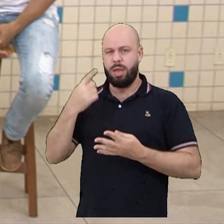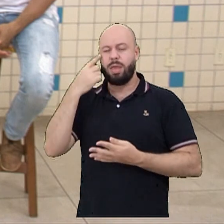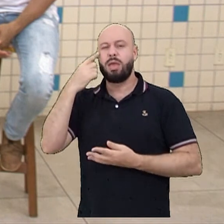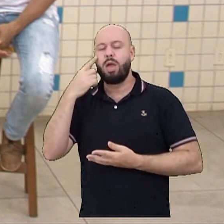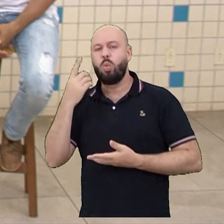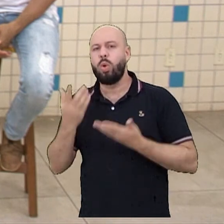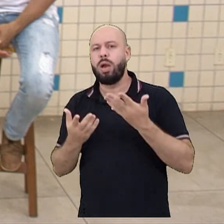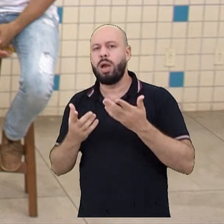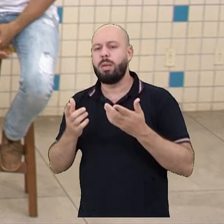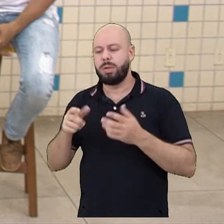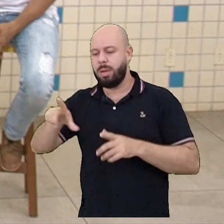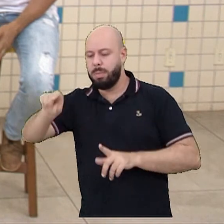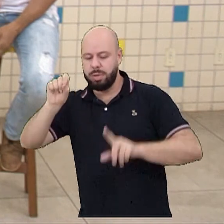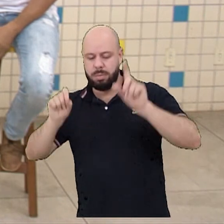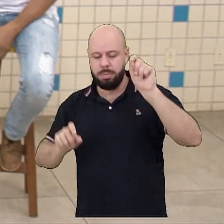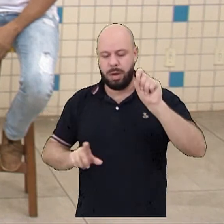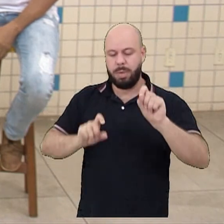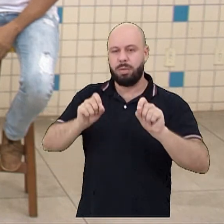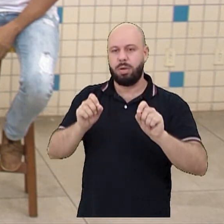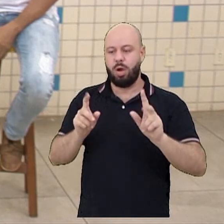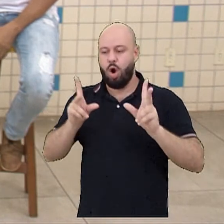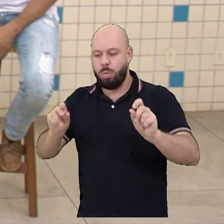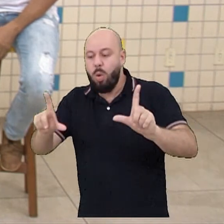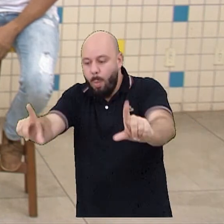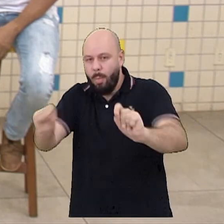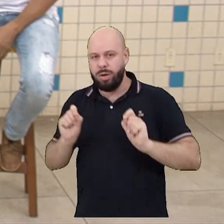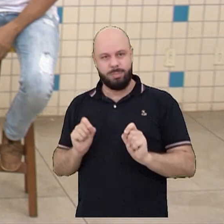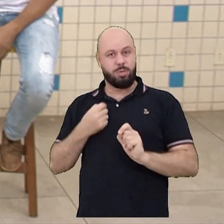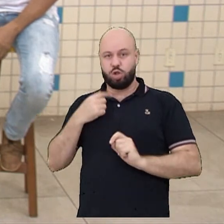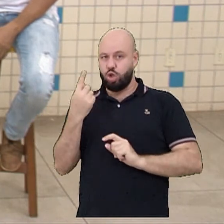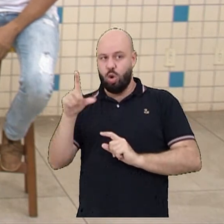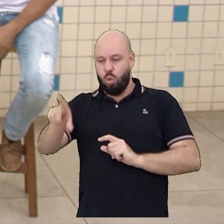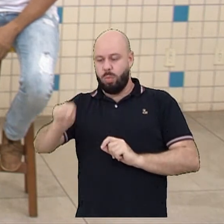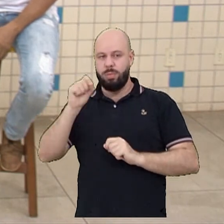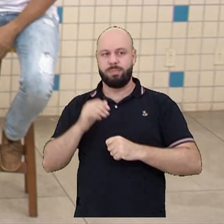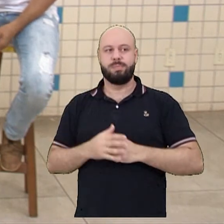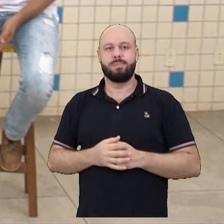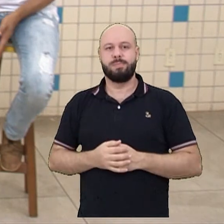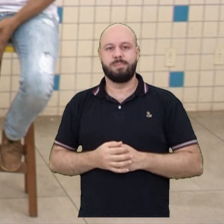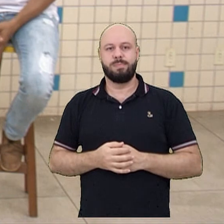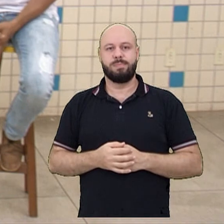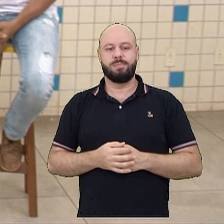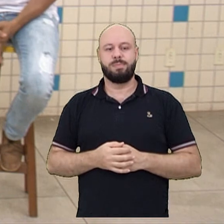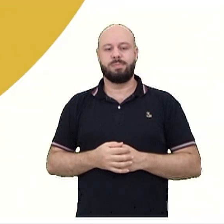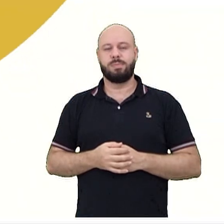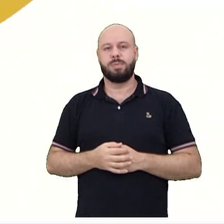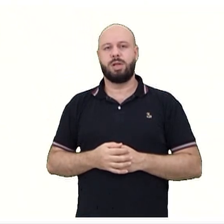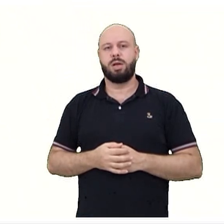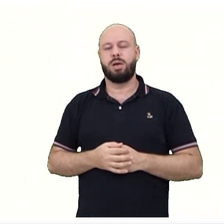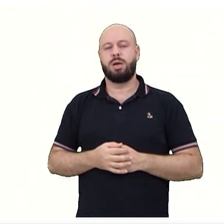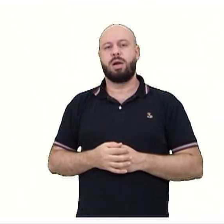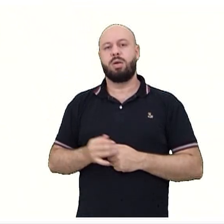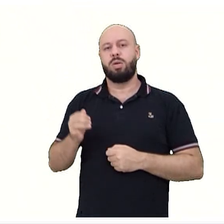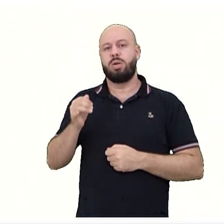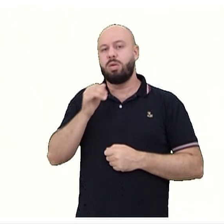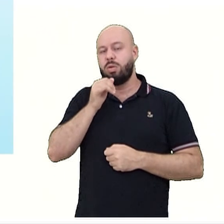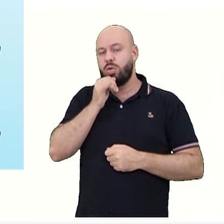você tem que escolher uma coisa ou outra. As duas, ao mesmo tempo, você não vai conseguir. Olha só os exemplos aí,